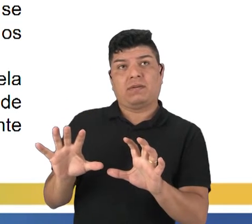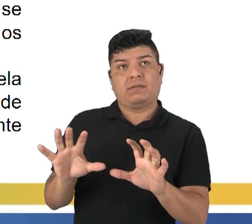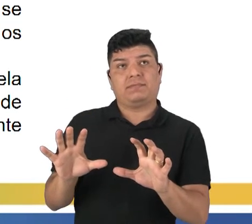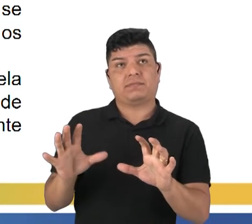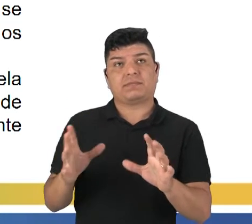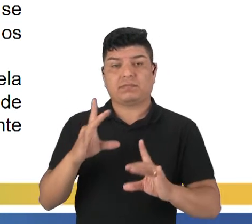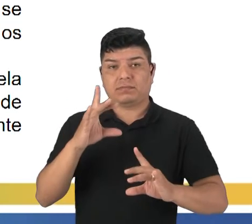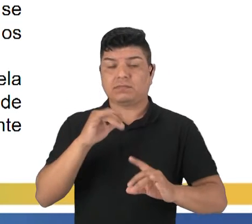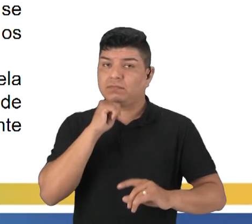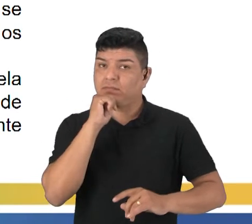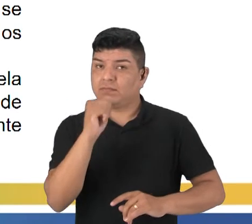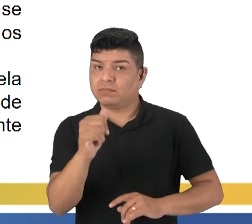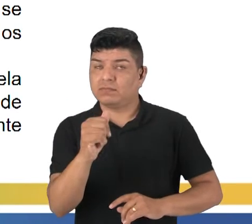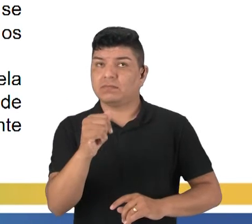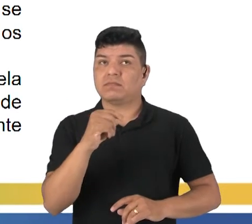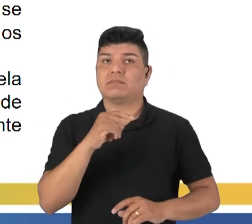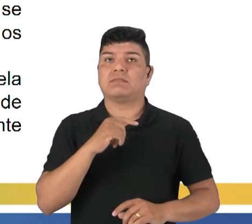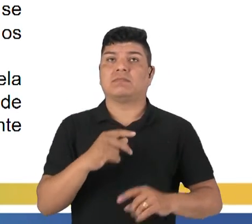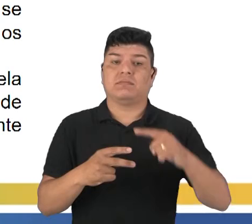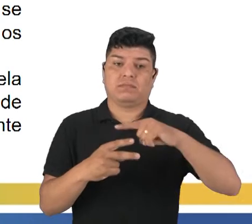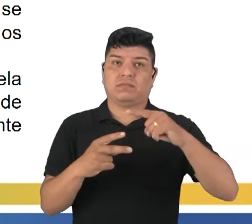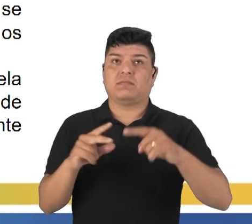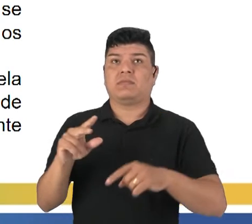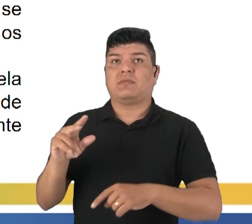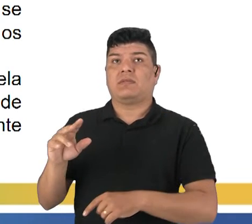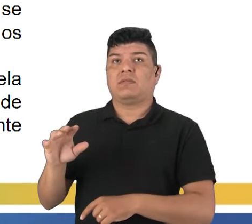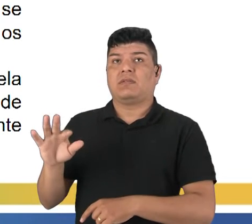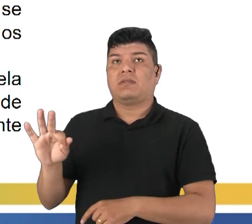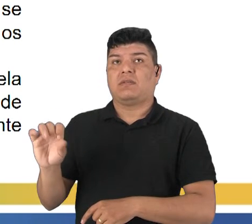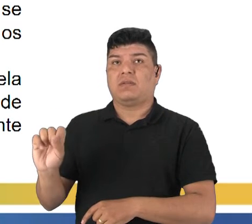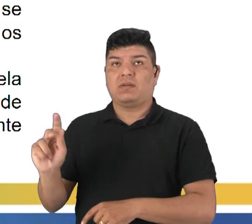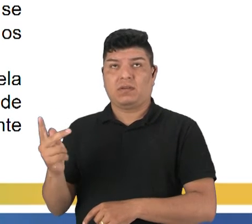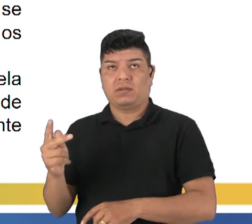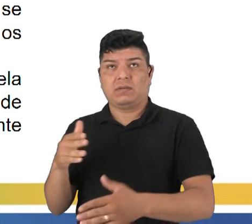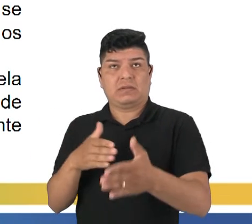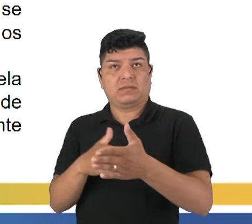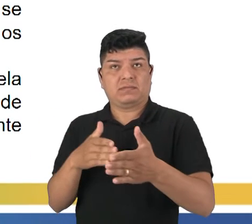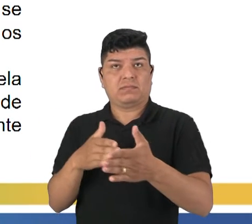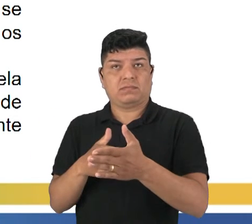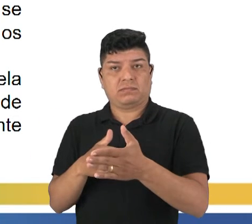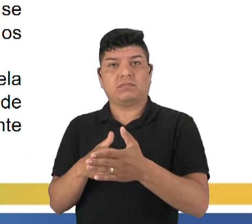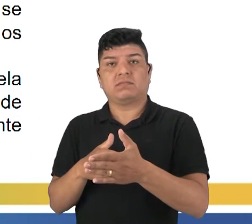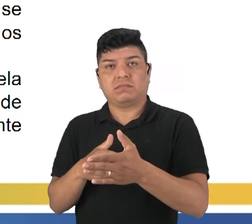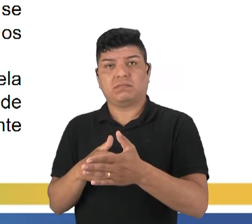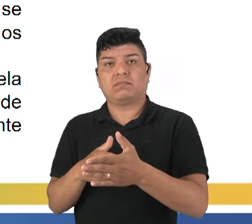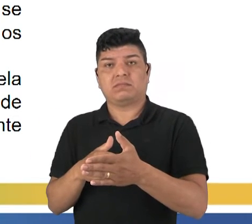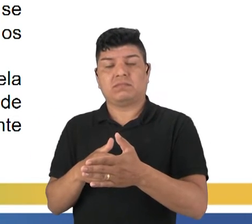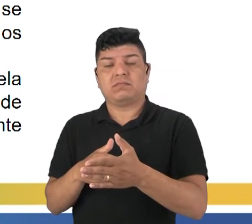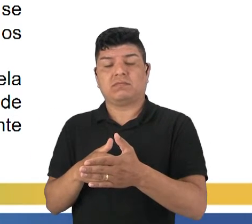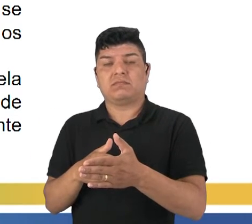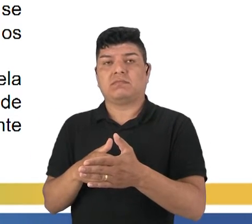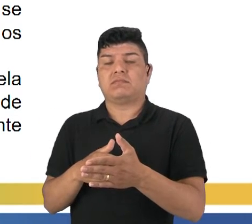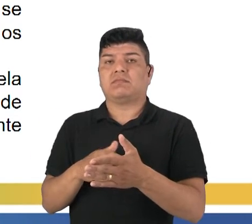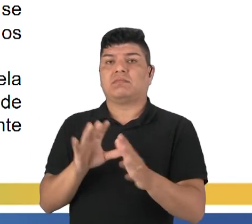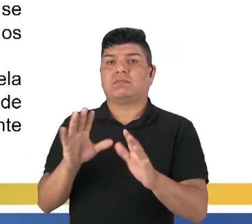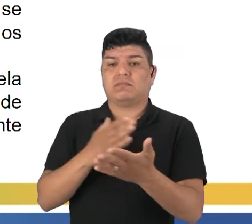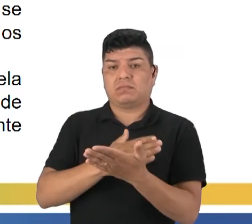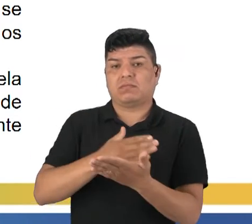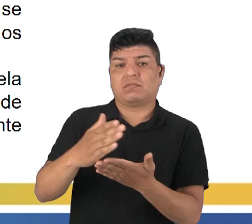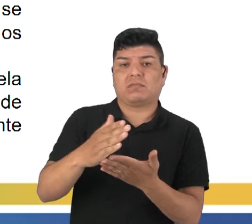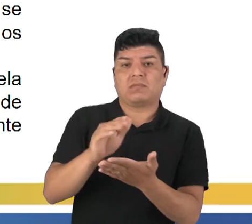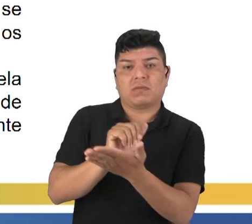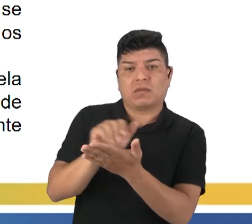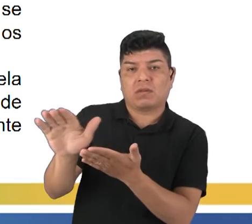na ocasião da menstruação, a adenohipófise que estava inibida pelo estrogênio e pela progesterona, começa